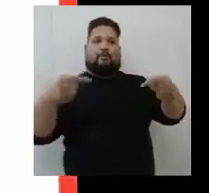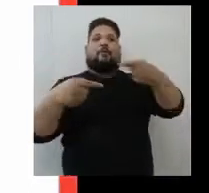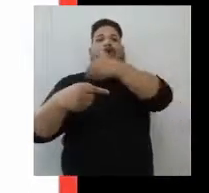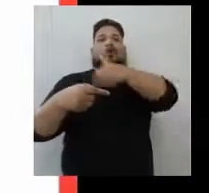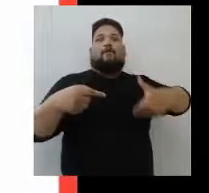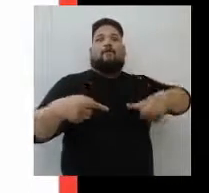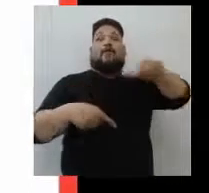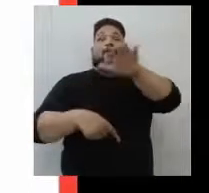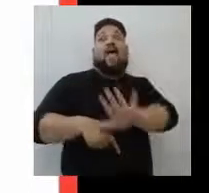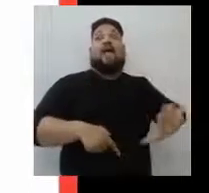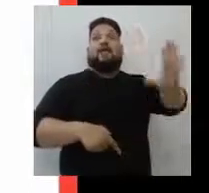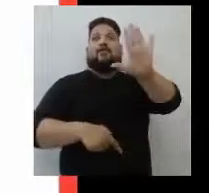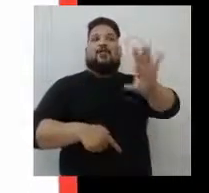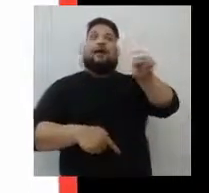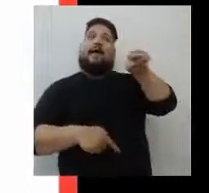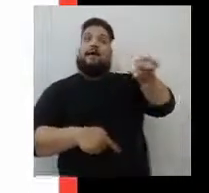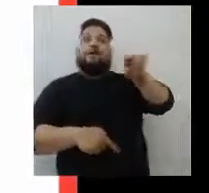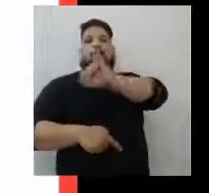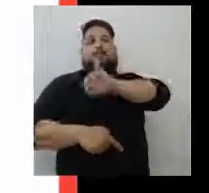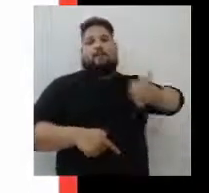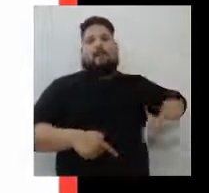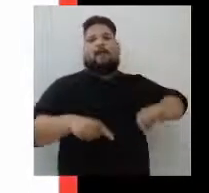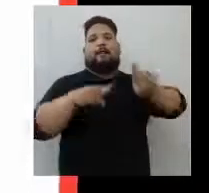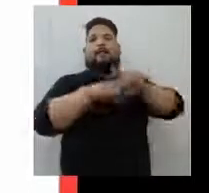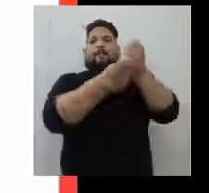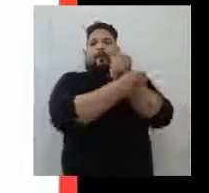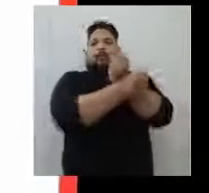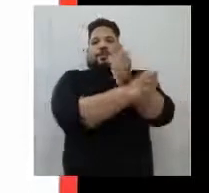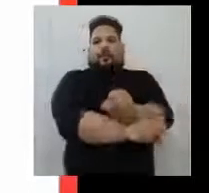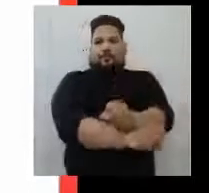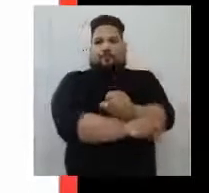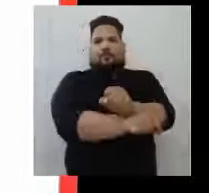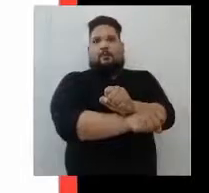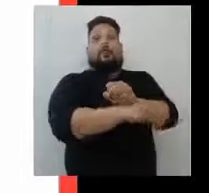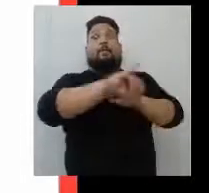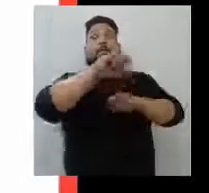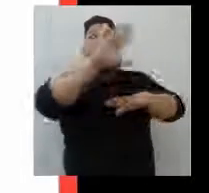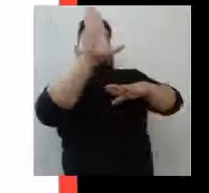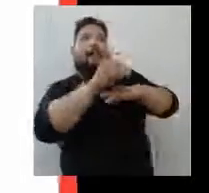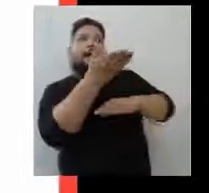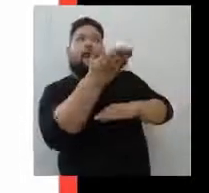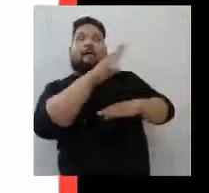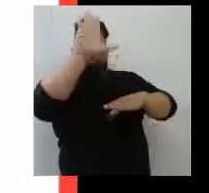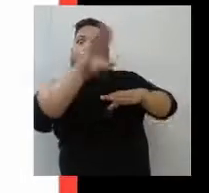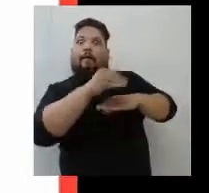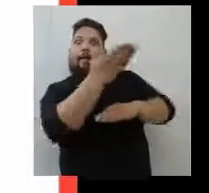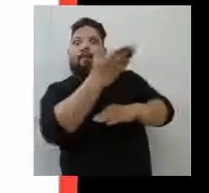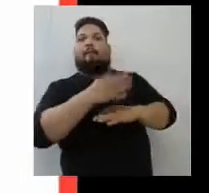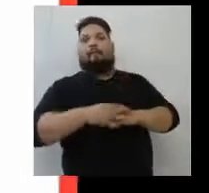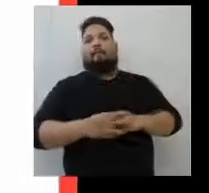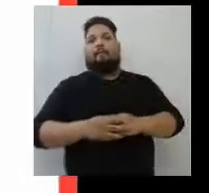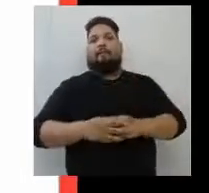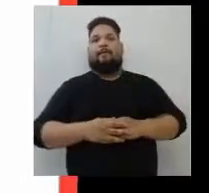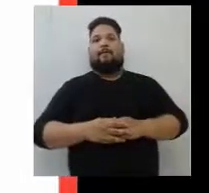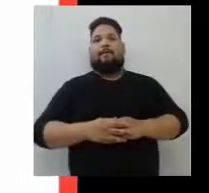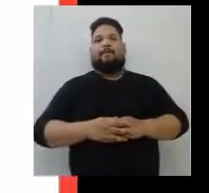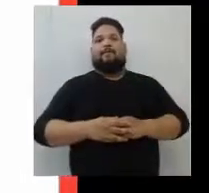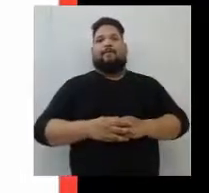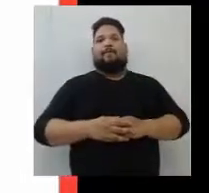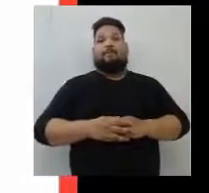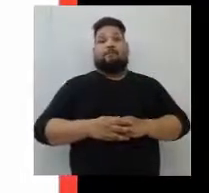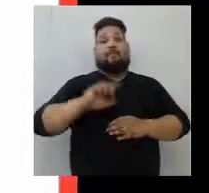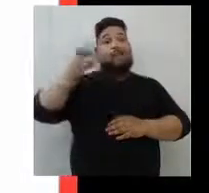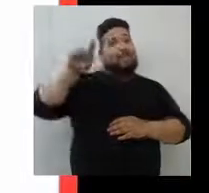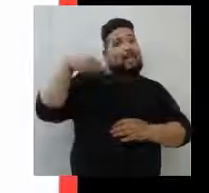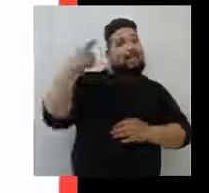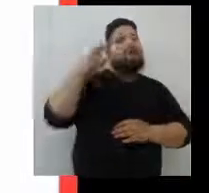esse que era imperial e escravocrata. Tira o print da tela. Print a tela. Mais tarde, quando